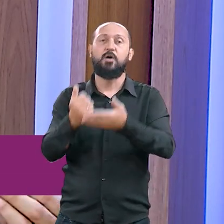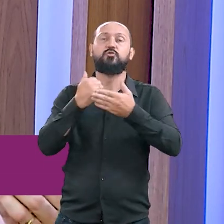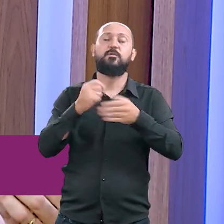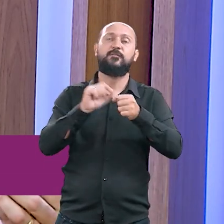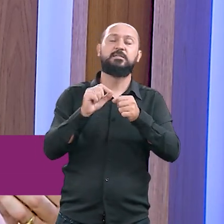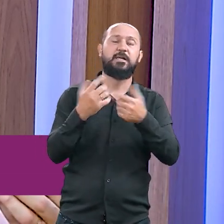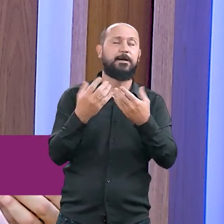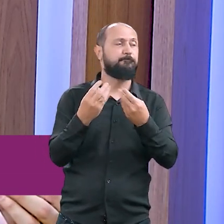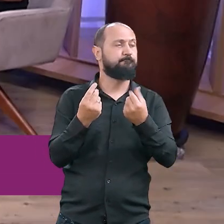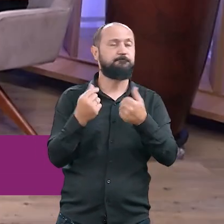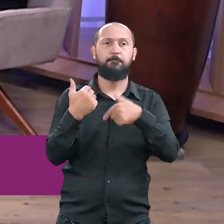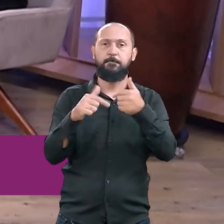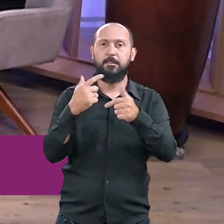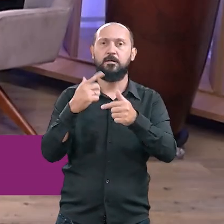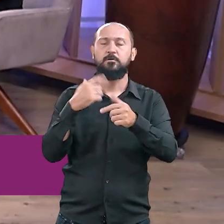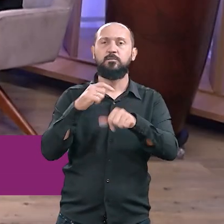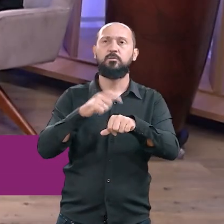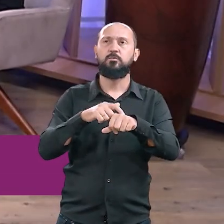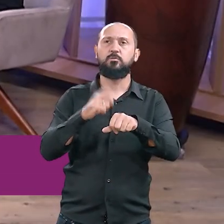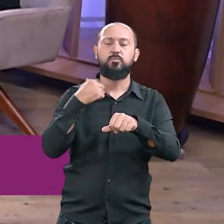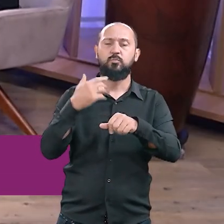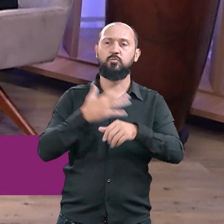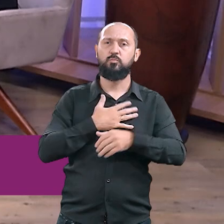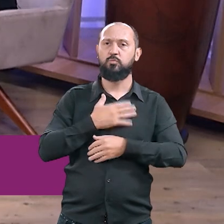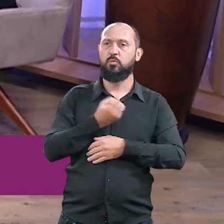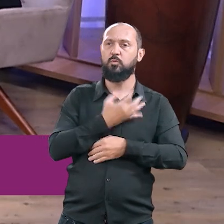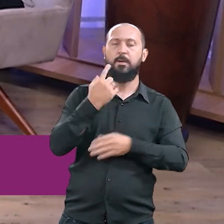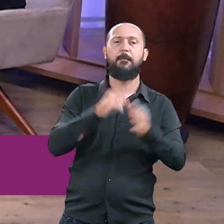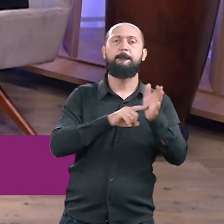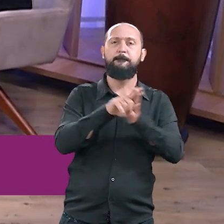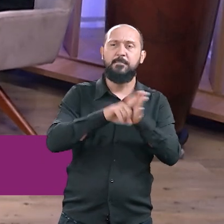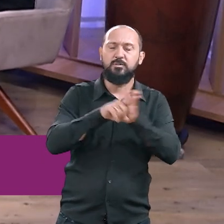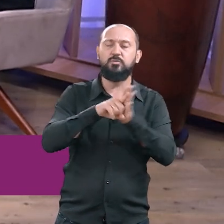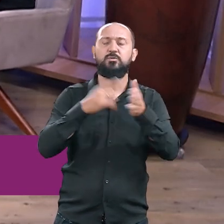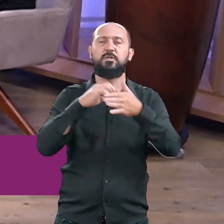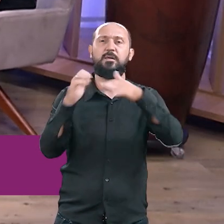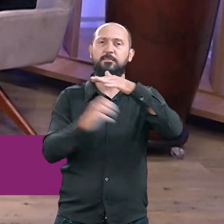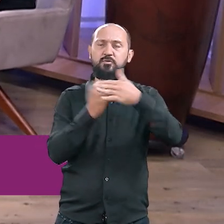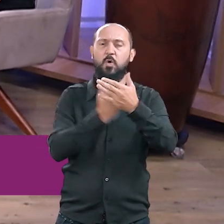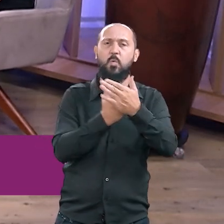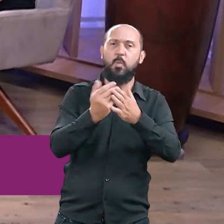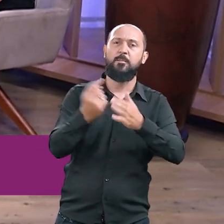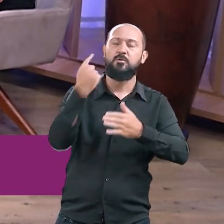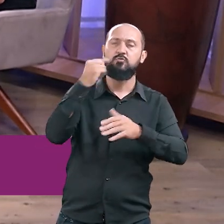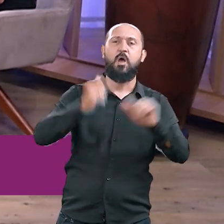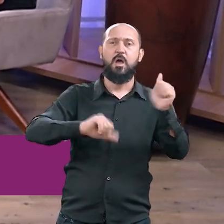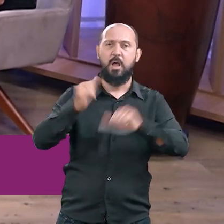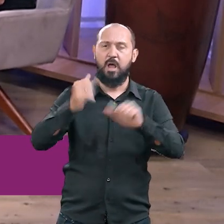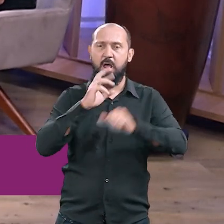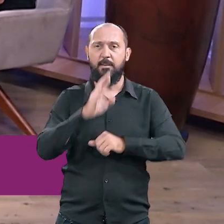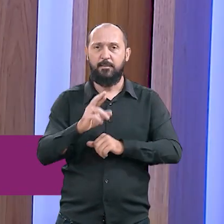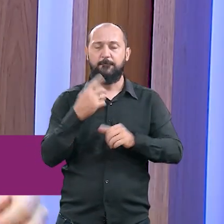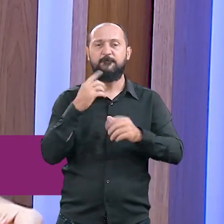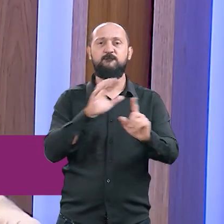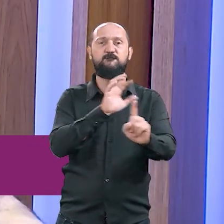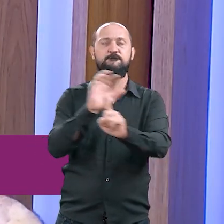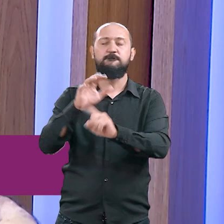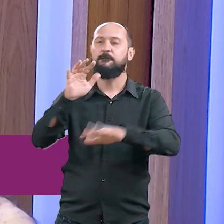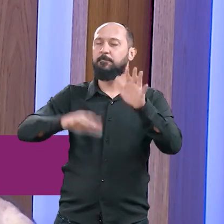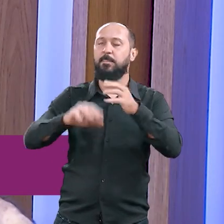essa substituição dos talentos. Então, um profissional que sabe manusear ferramentas de inteligência artificial, que conhece, ele pode ser até